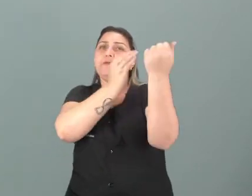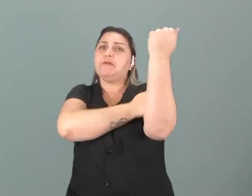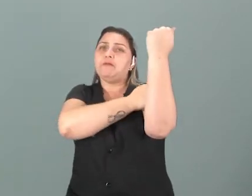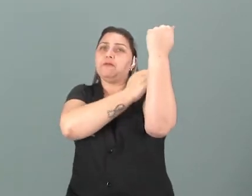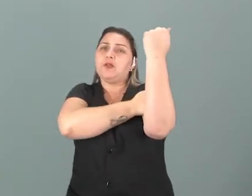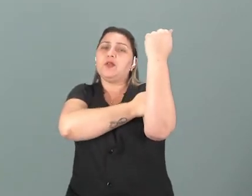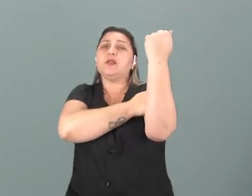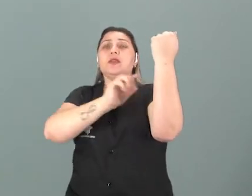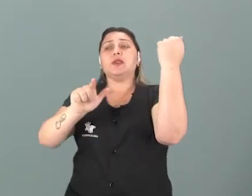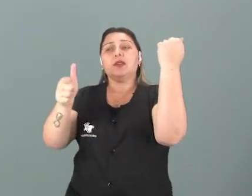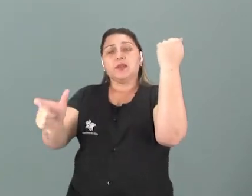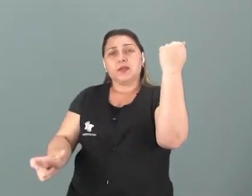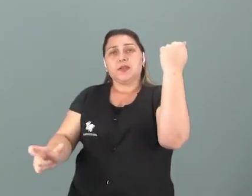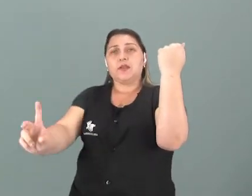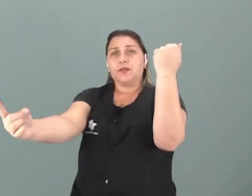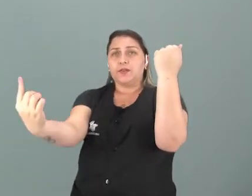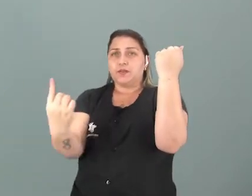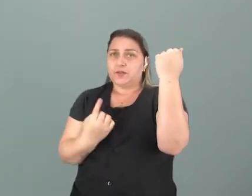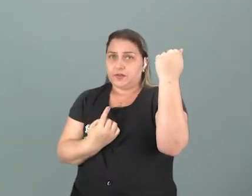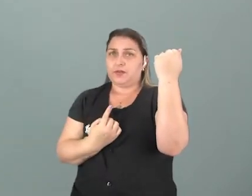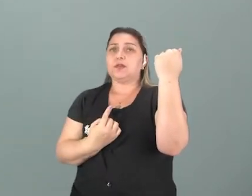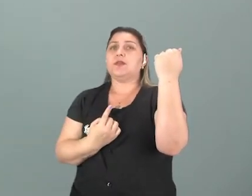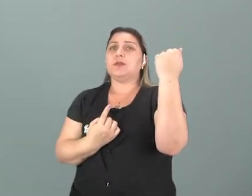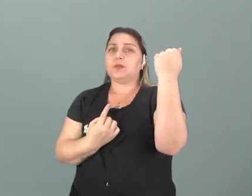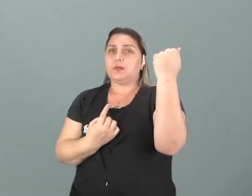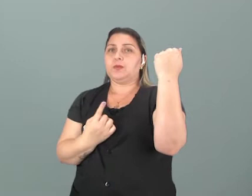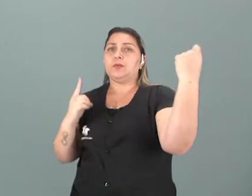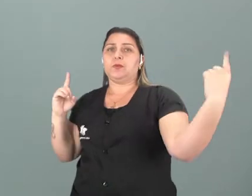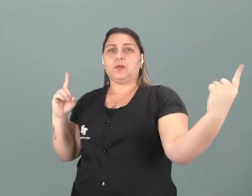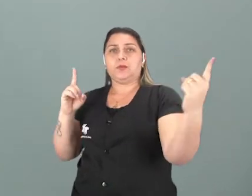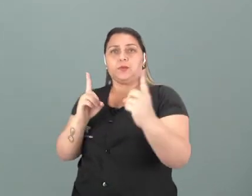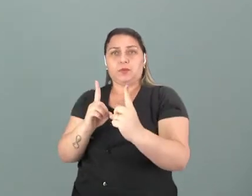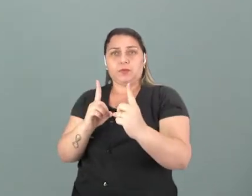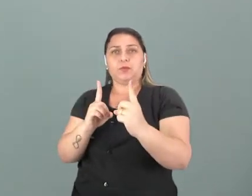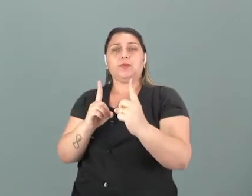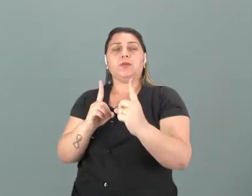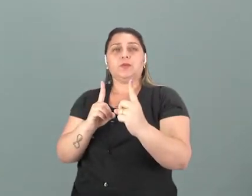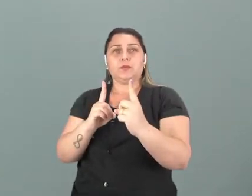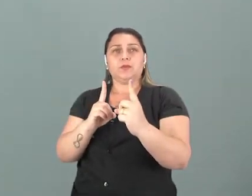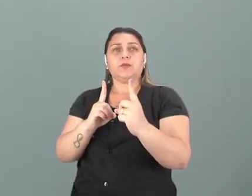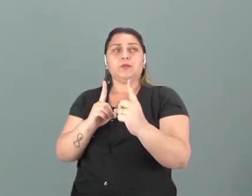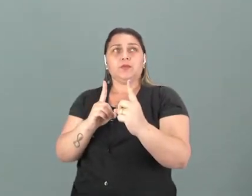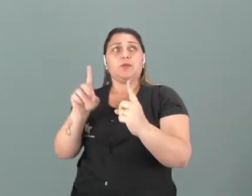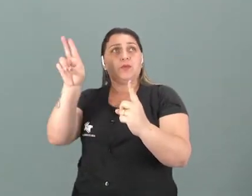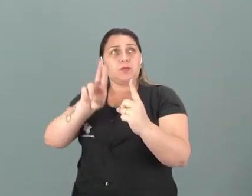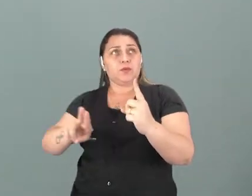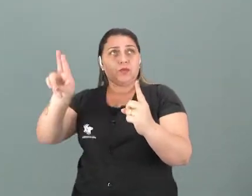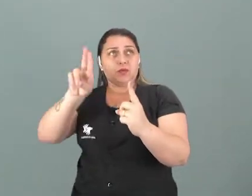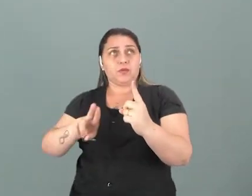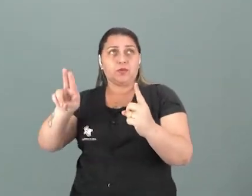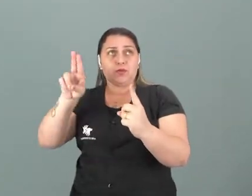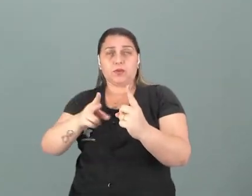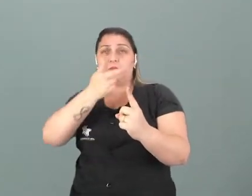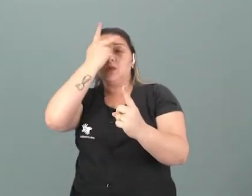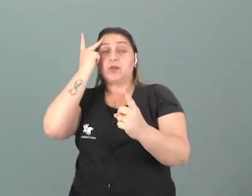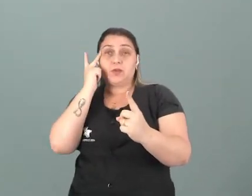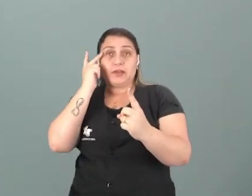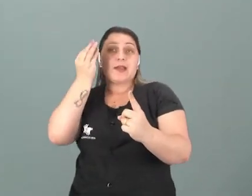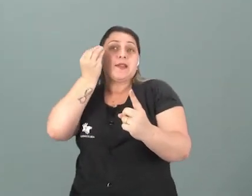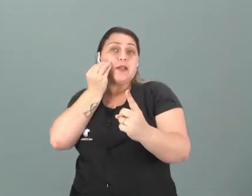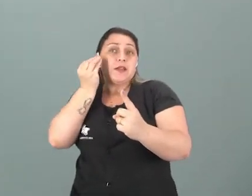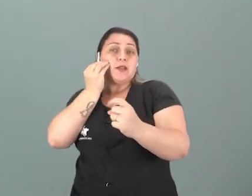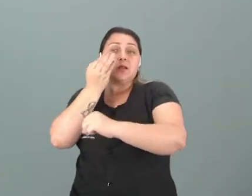que o oponente está vindo, e sim redirecioná-la, não é? Ou seja, ela vai usar o golpe que aquela pessoa está